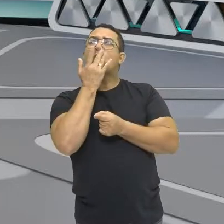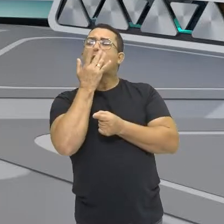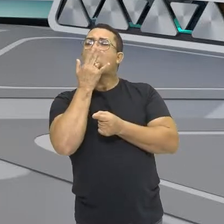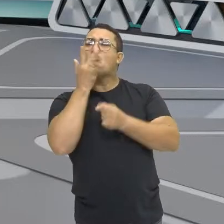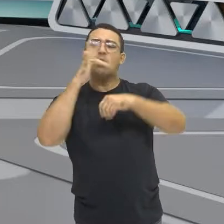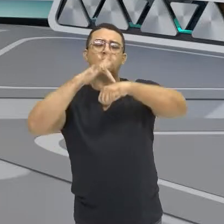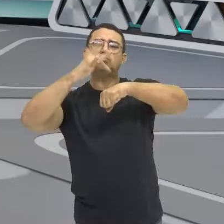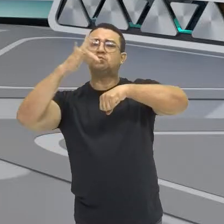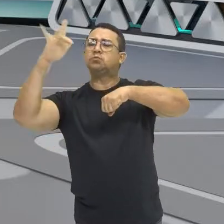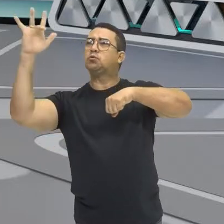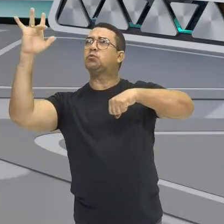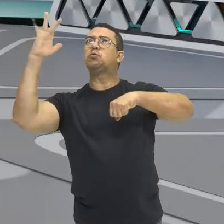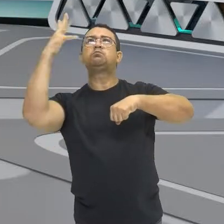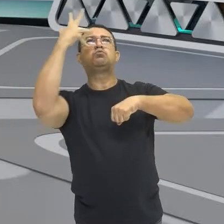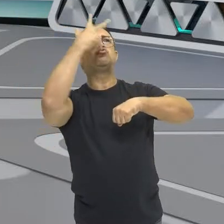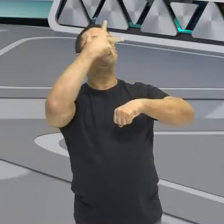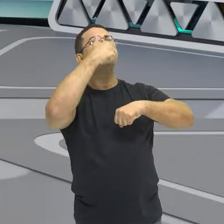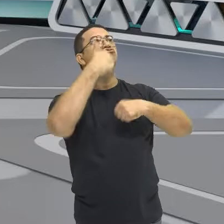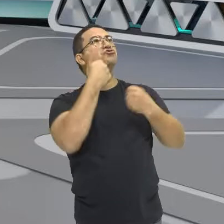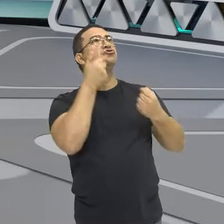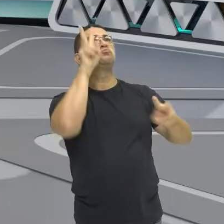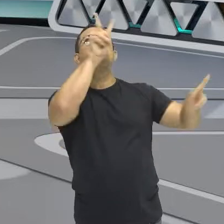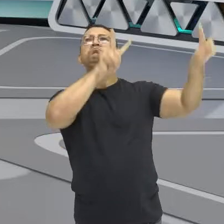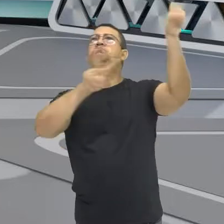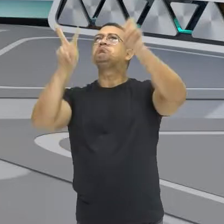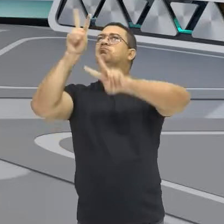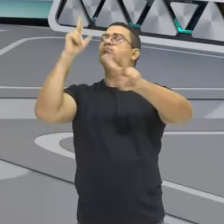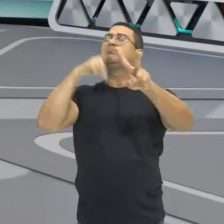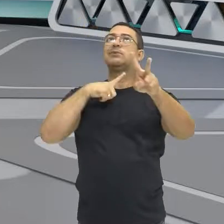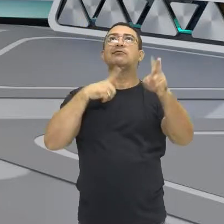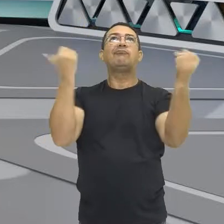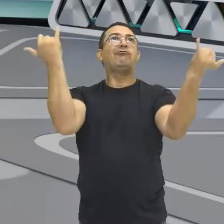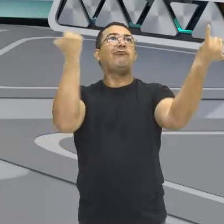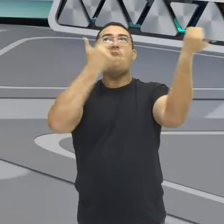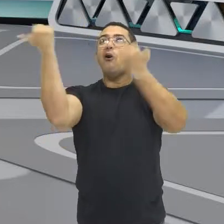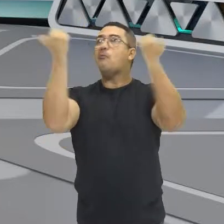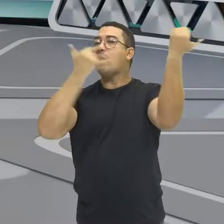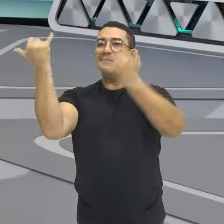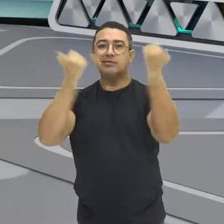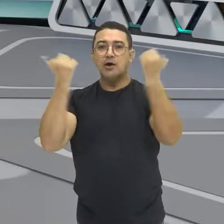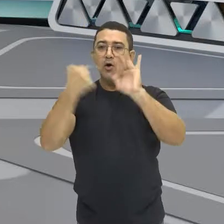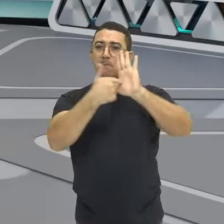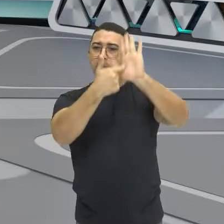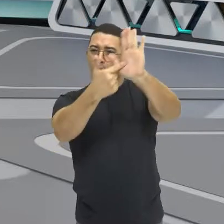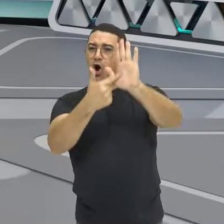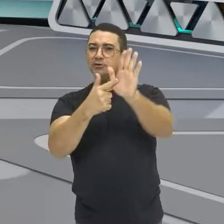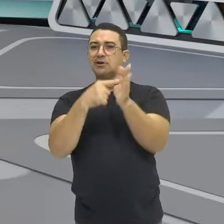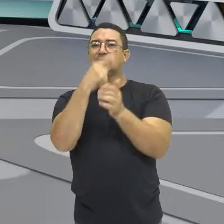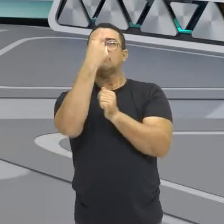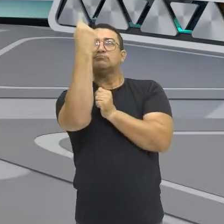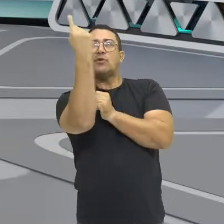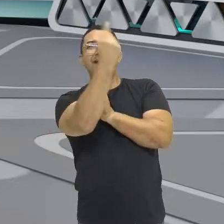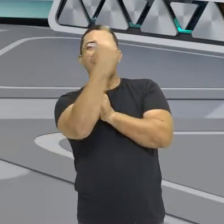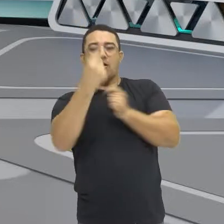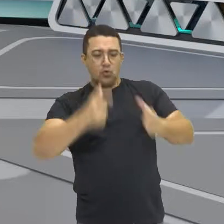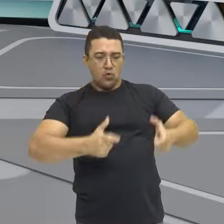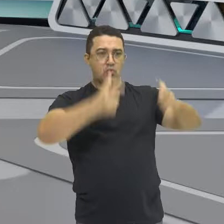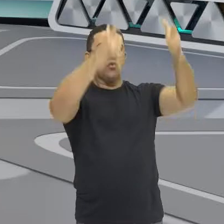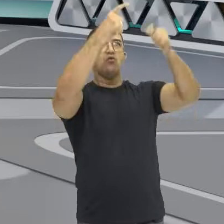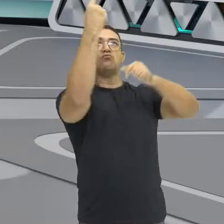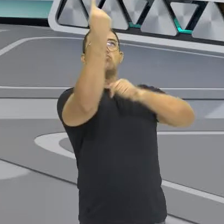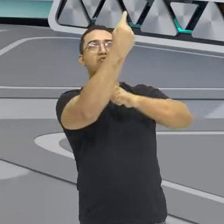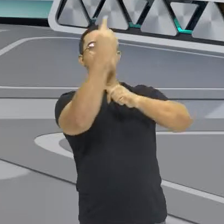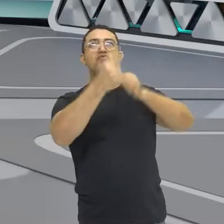alegórica, a questão carregada de quê? De informações, trazendo as curvas retorcidas, o arco, a